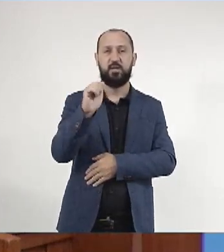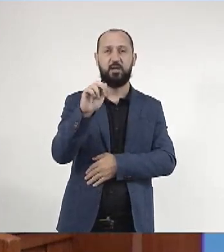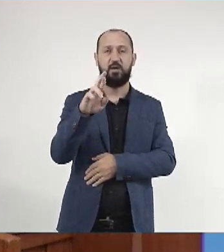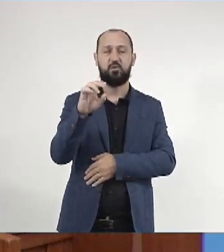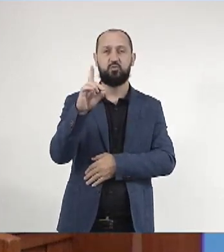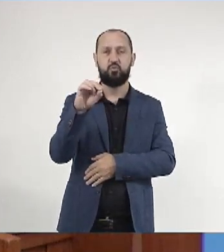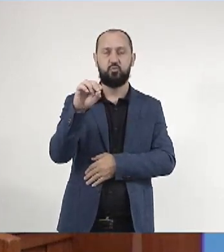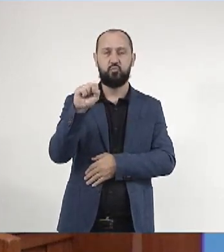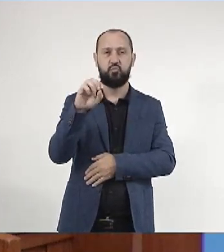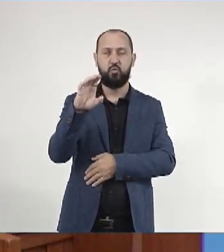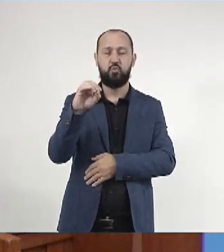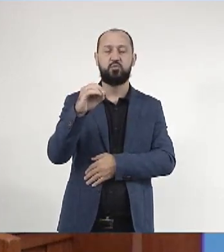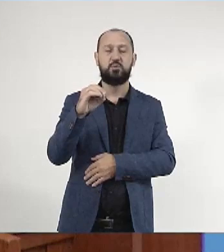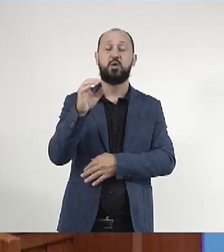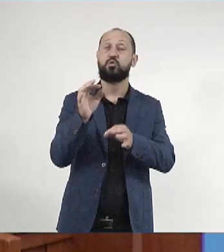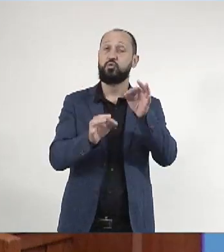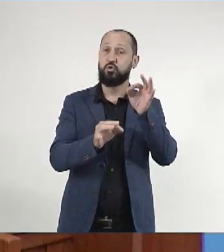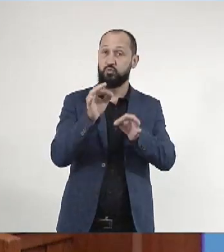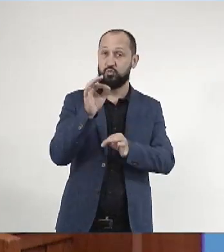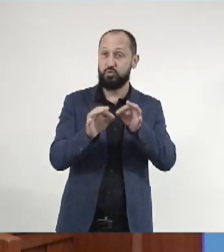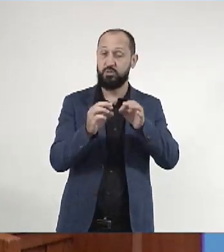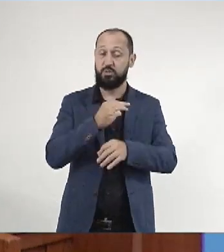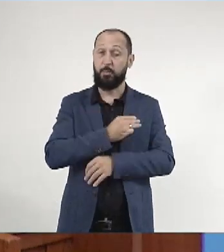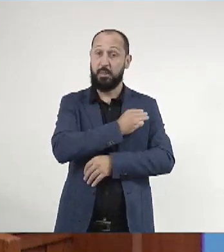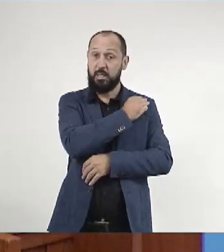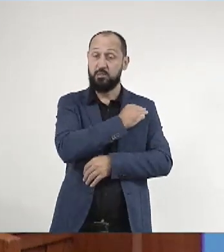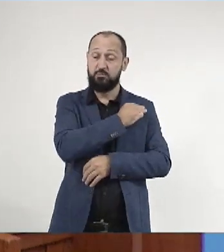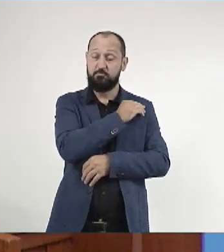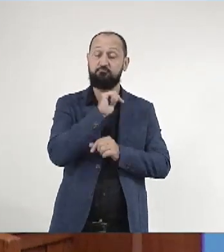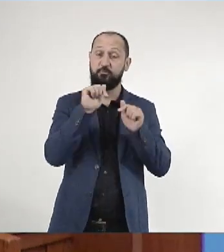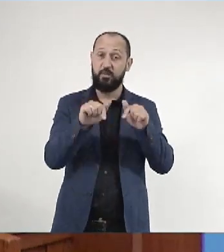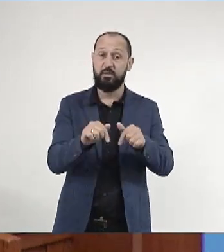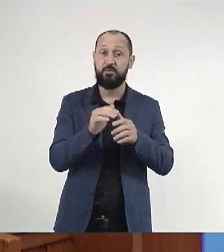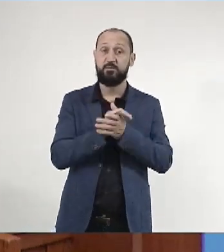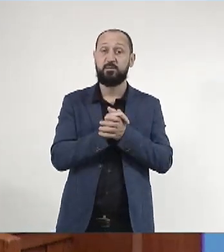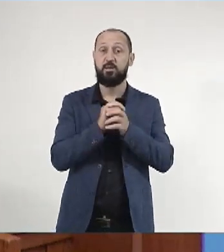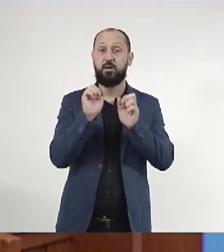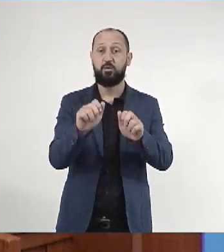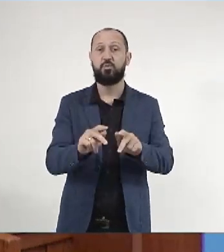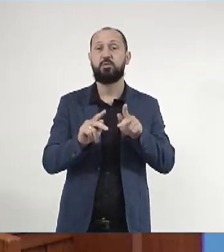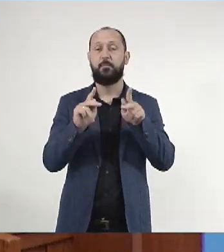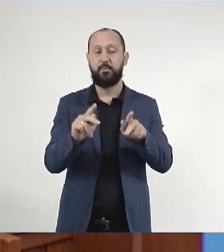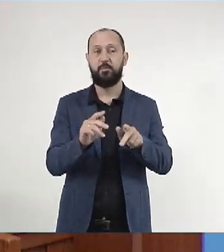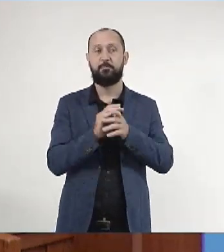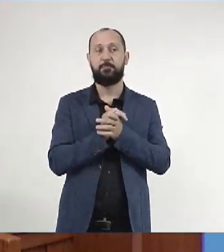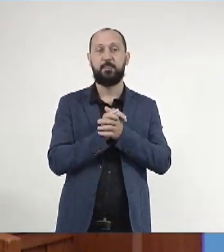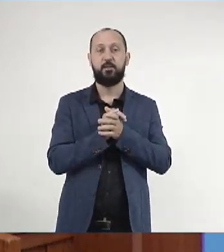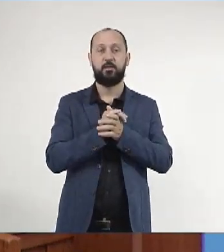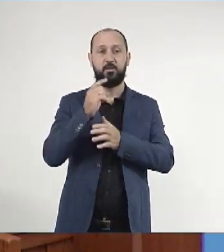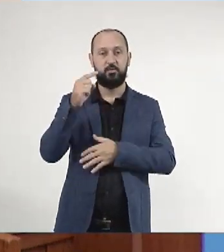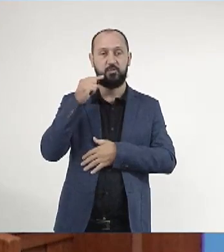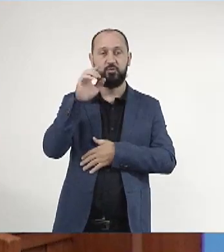Cardoso, ministro da Justiça, e depois teve aqui também nessa audiência pública